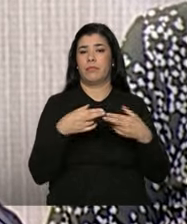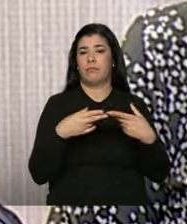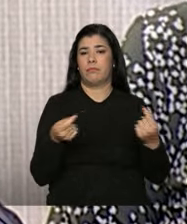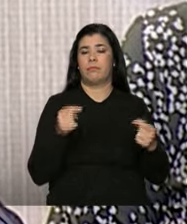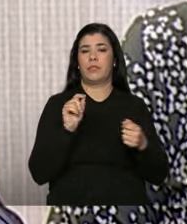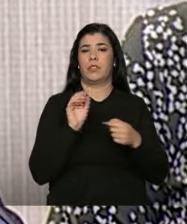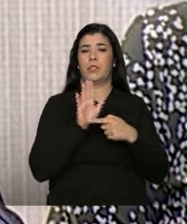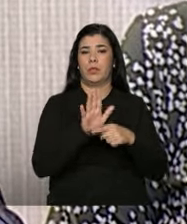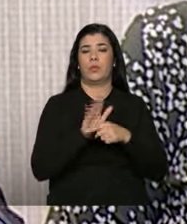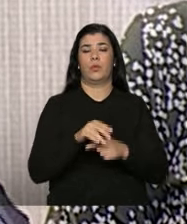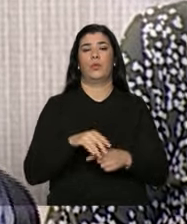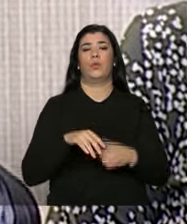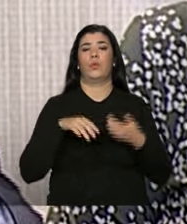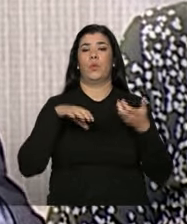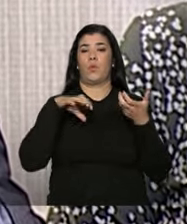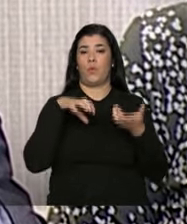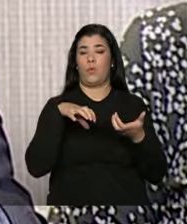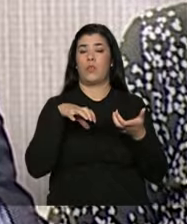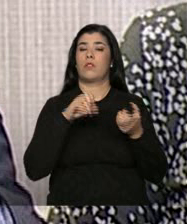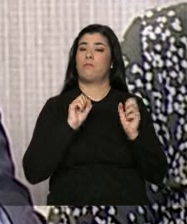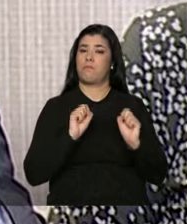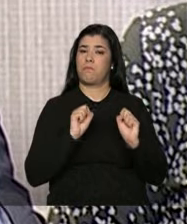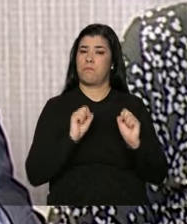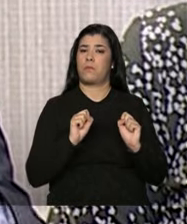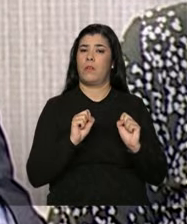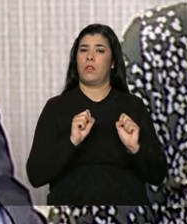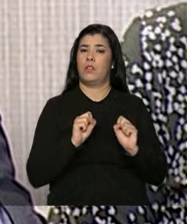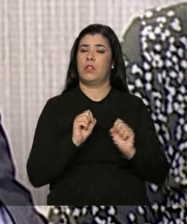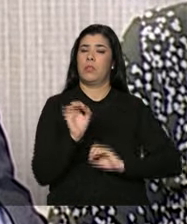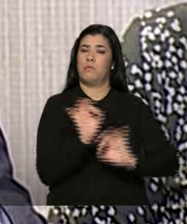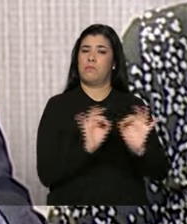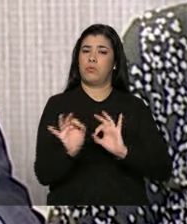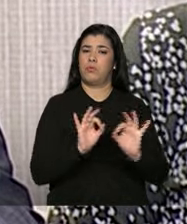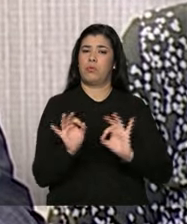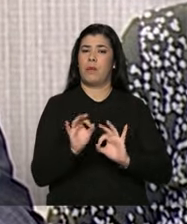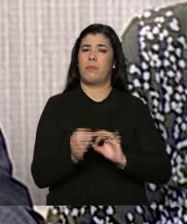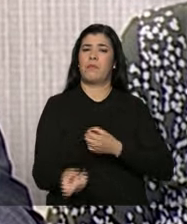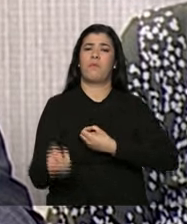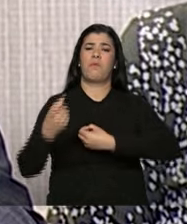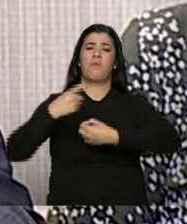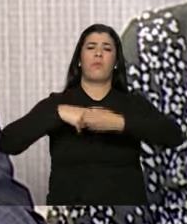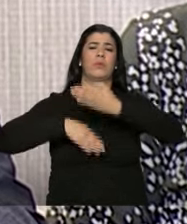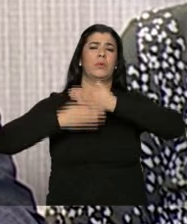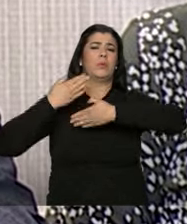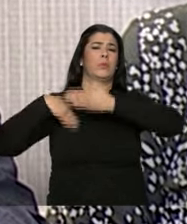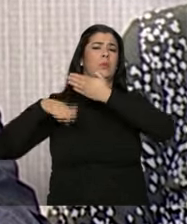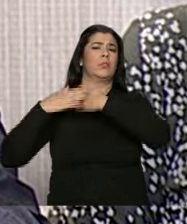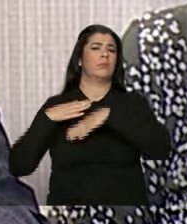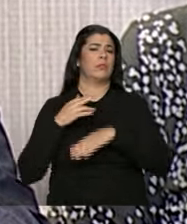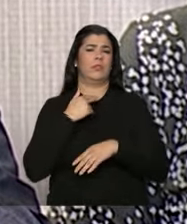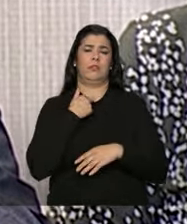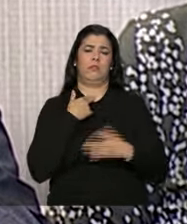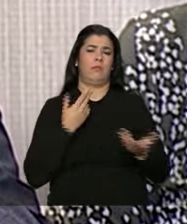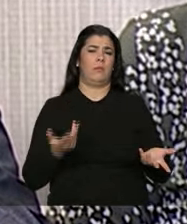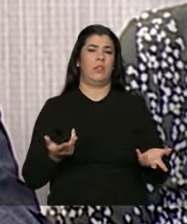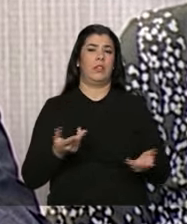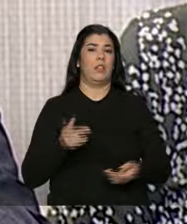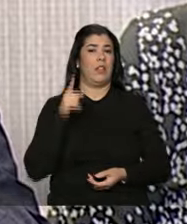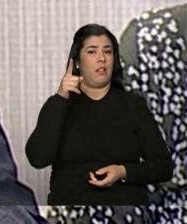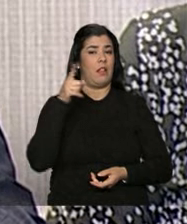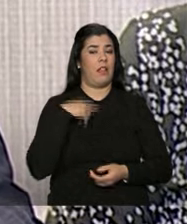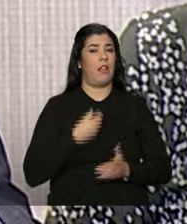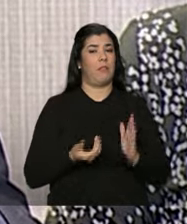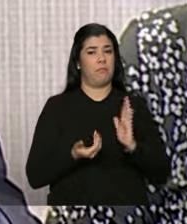com que o Congresso corra o risco de retroceder décadas, né? Nós estamos vivendo um momento muito difícil na Câmara